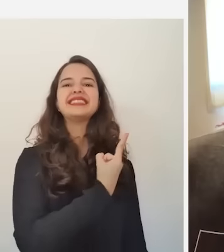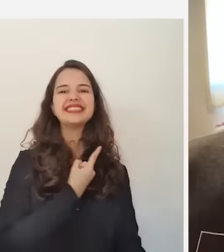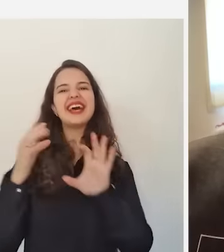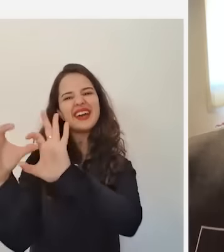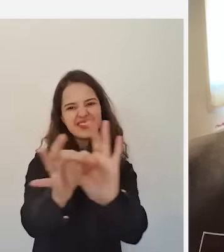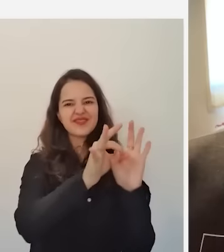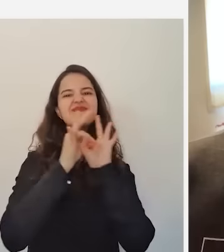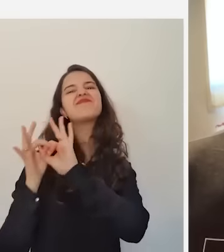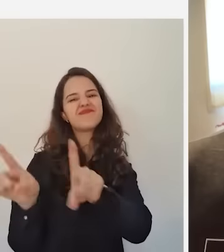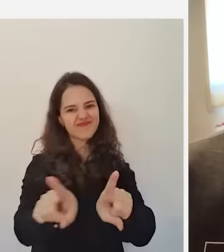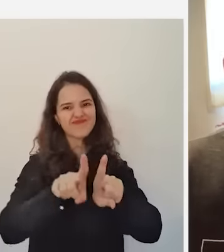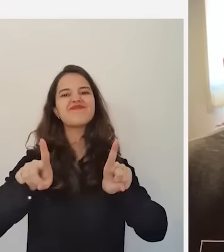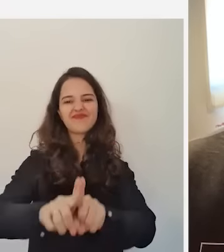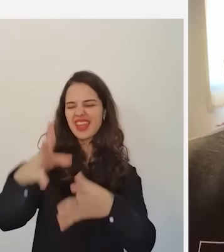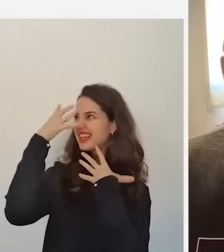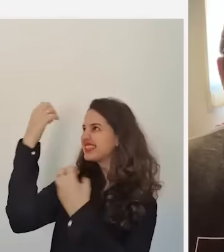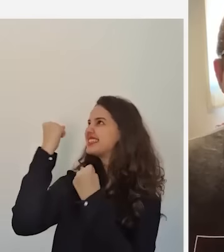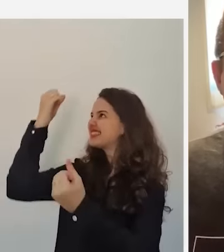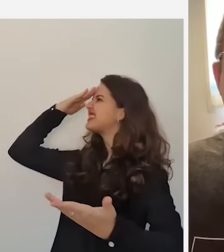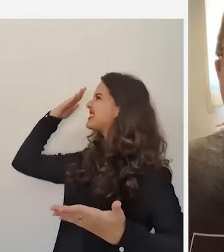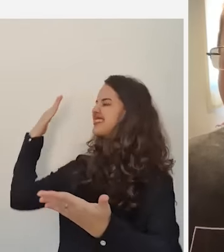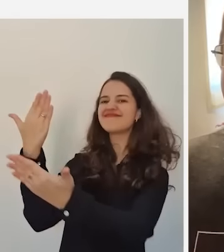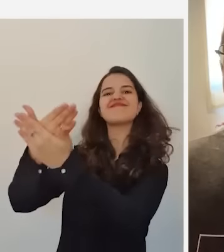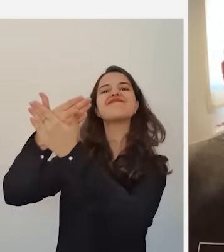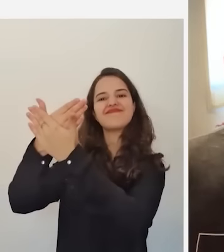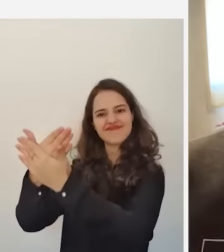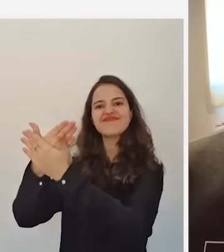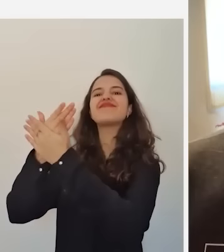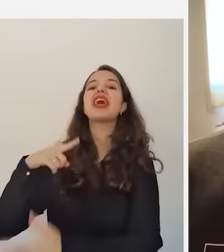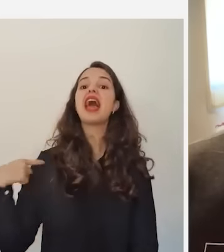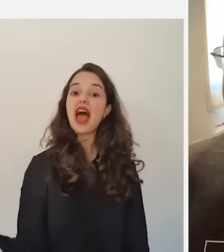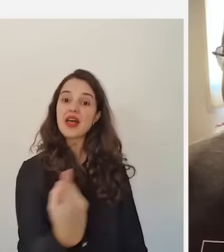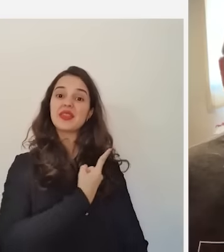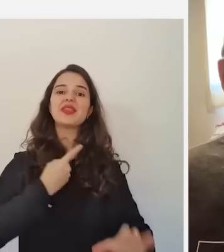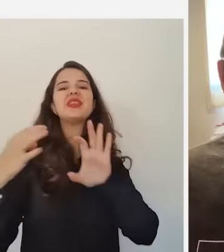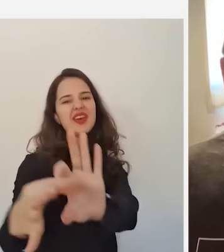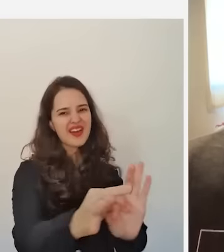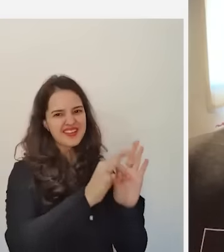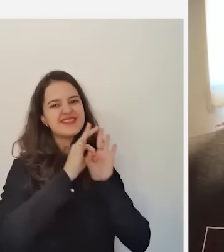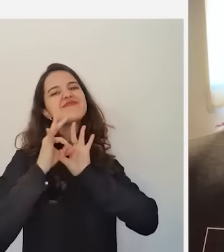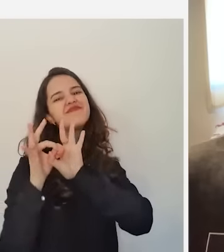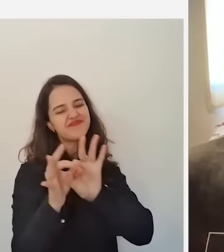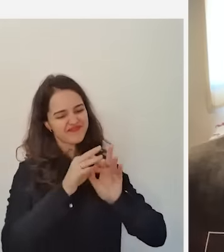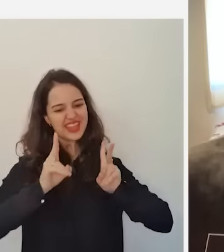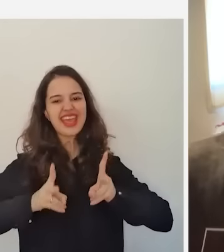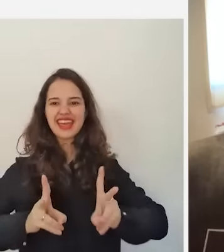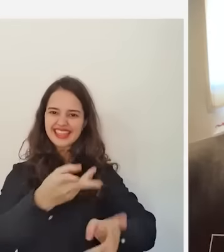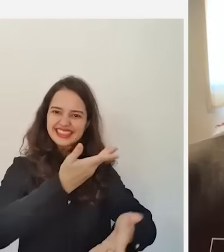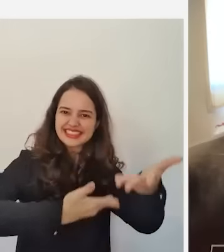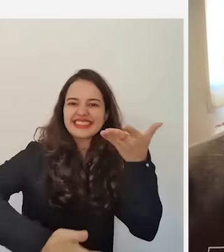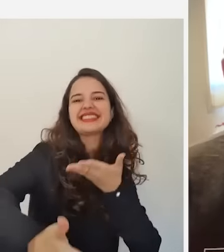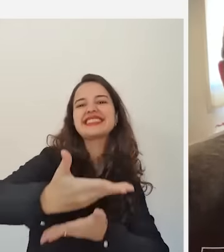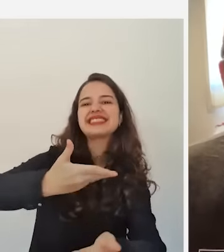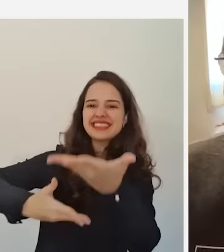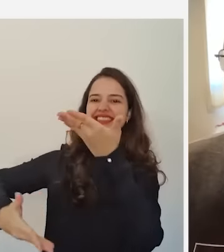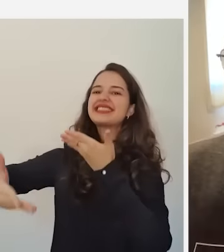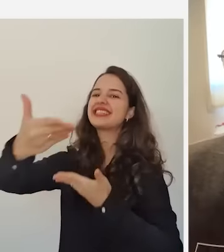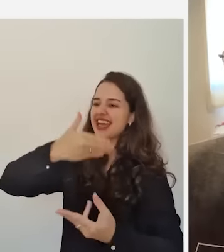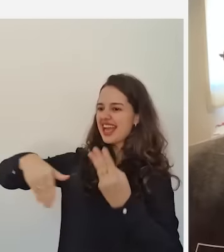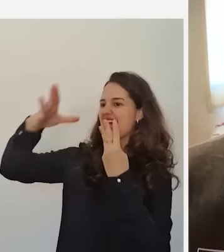enviou temos que ser um como o Pai em Cristo É temos que